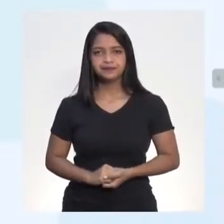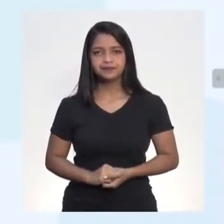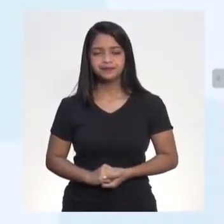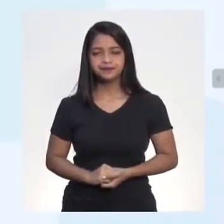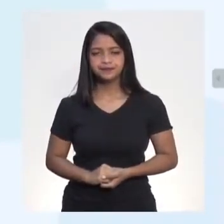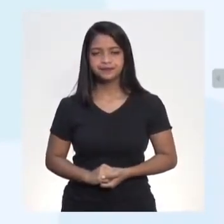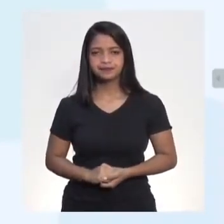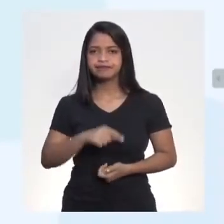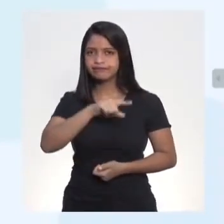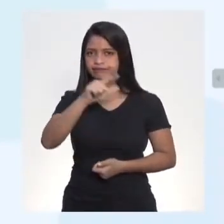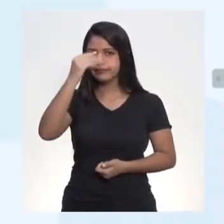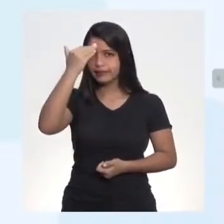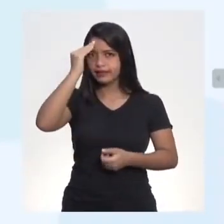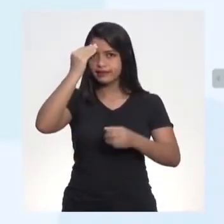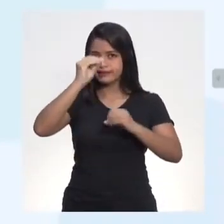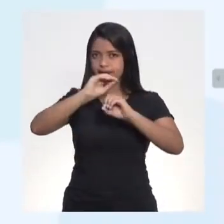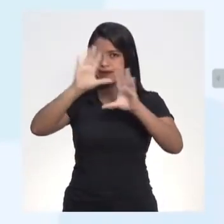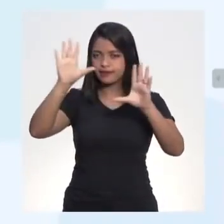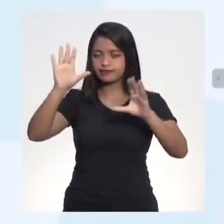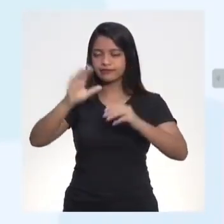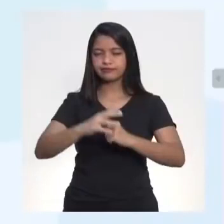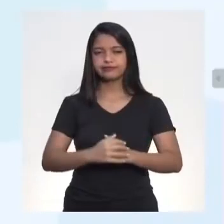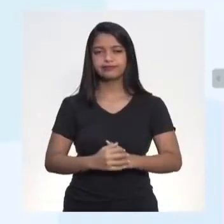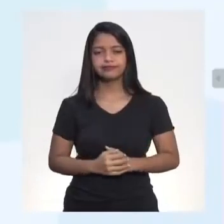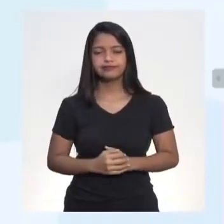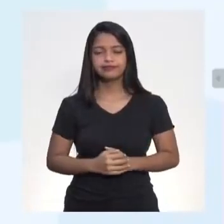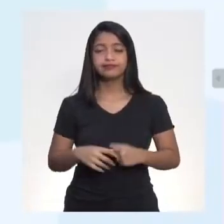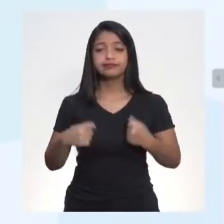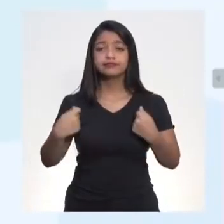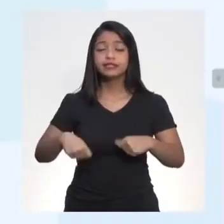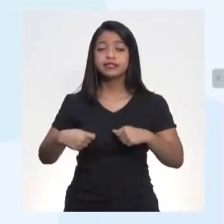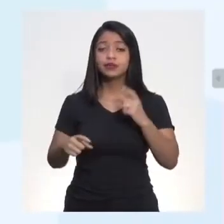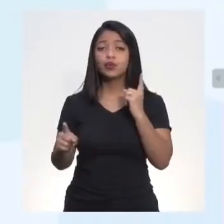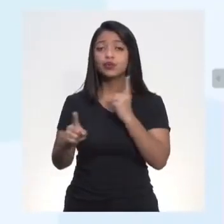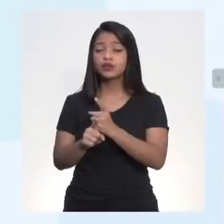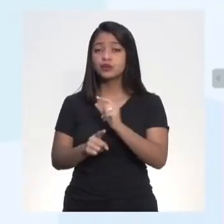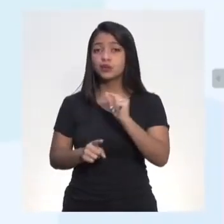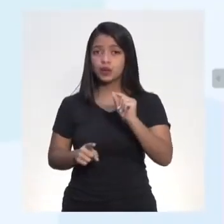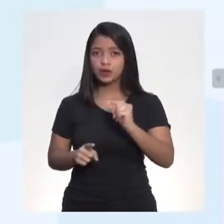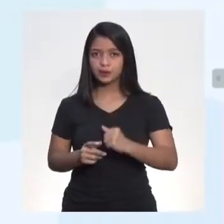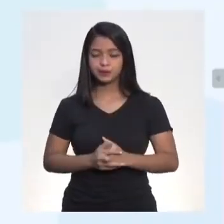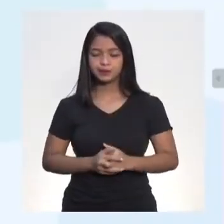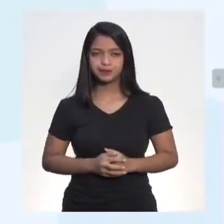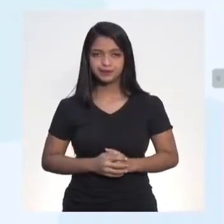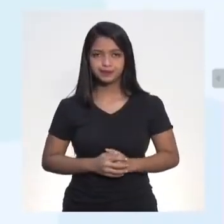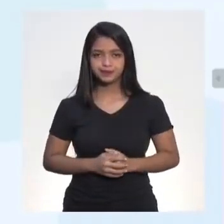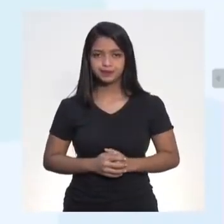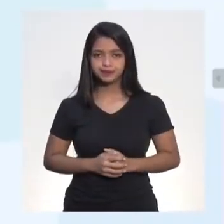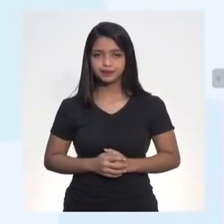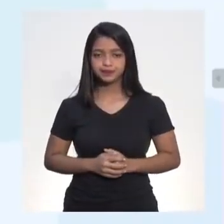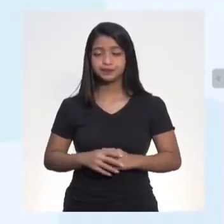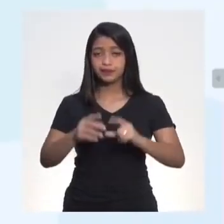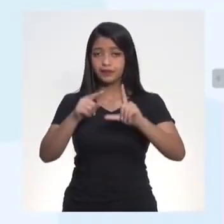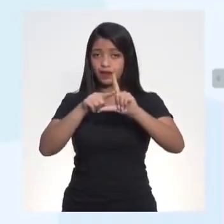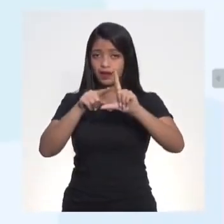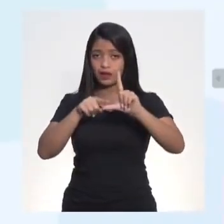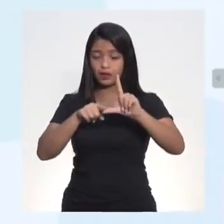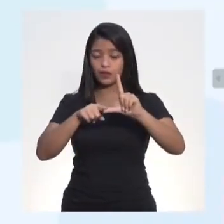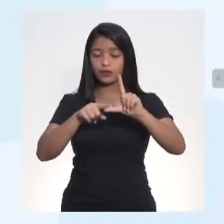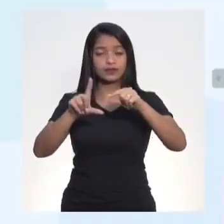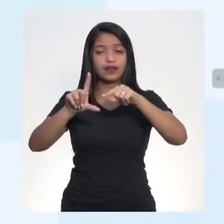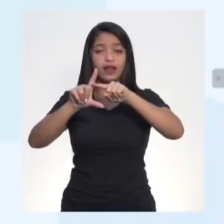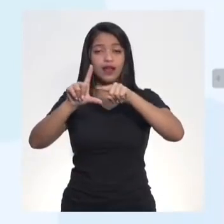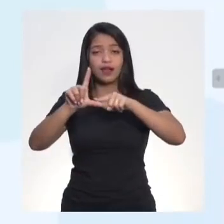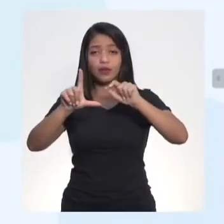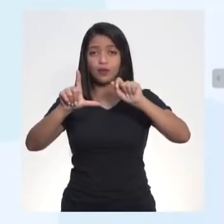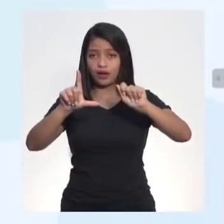né? Vou pegar a caneta aqui. Então, eu tenho que identificar o seguinte. Eu tenho o ângulo A. O ângulo